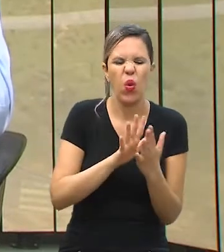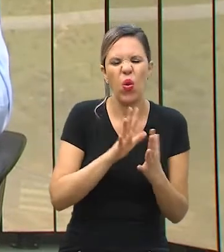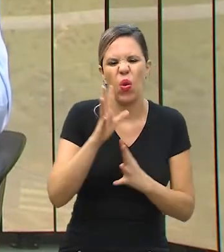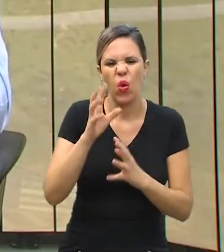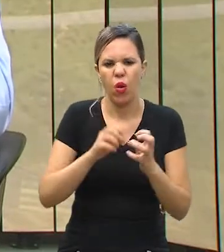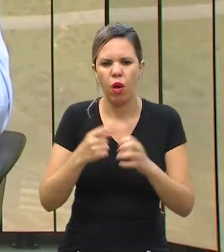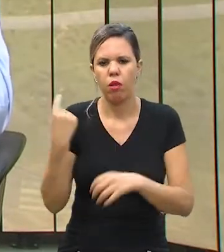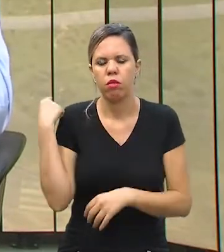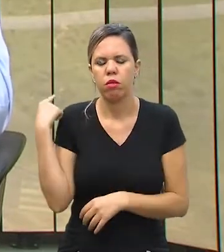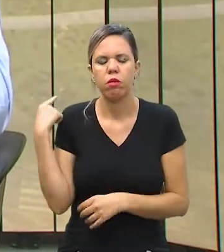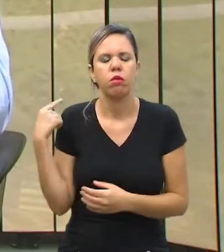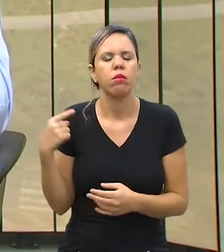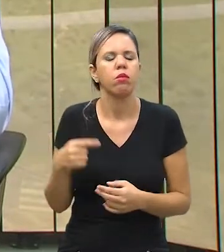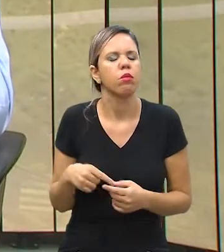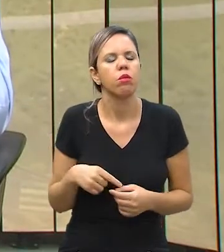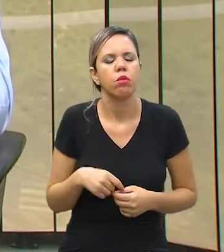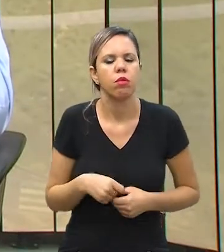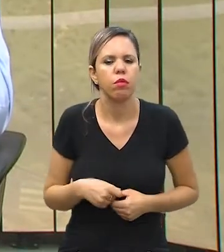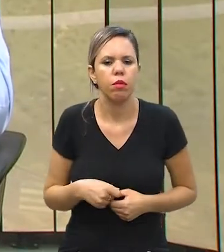gente sempre teve